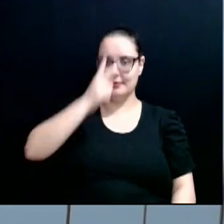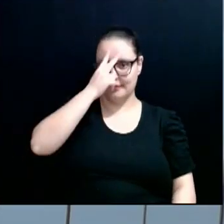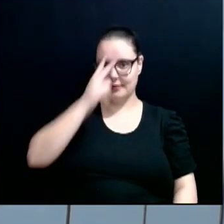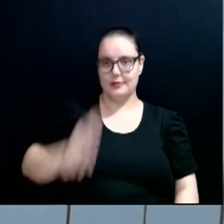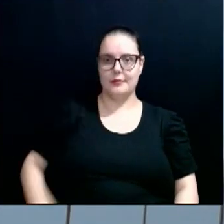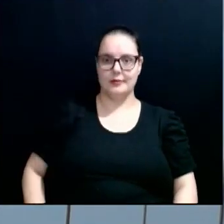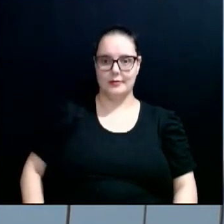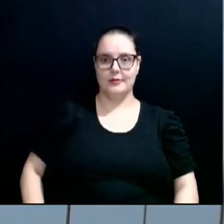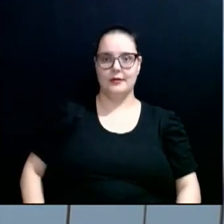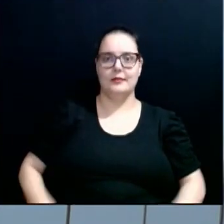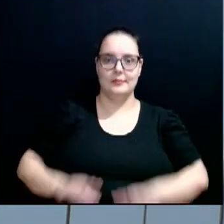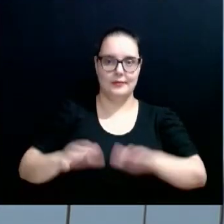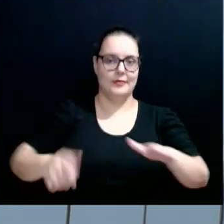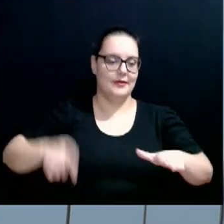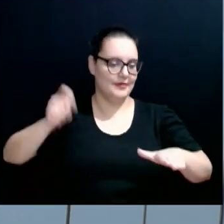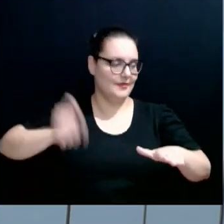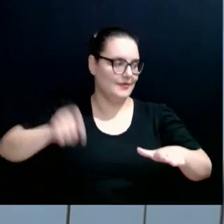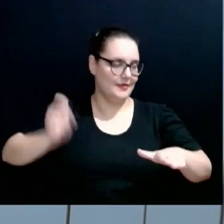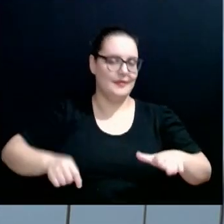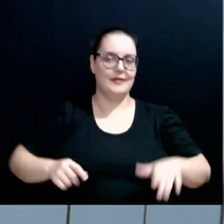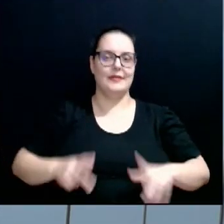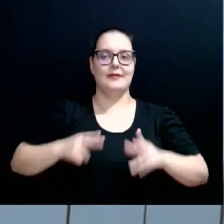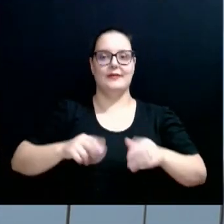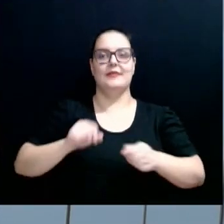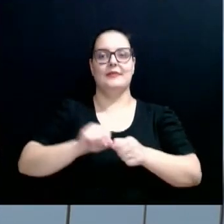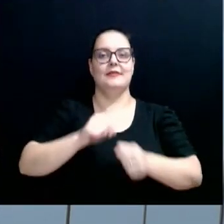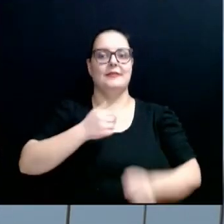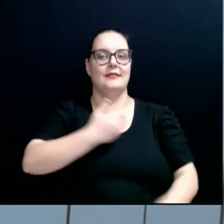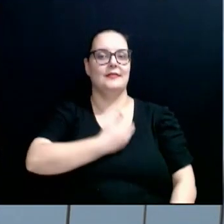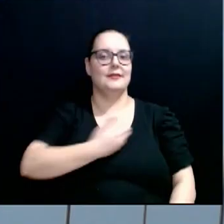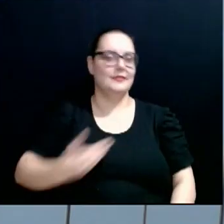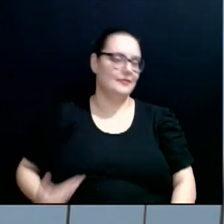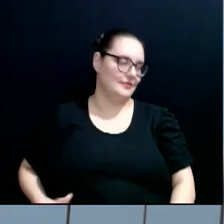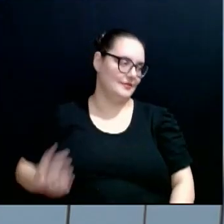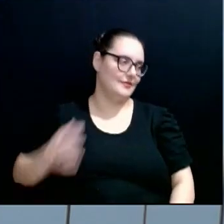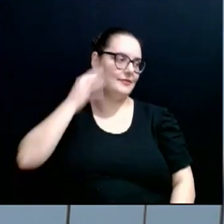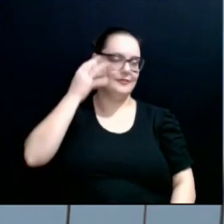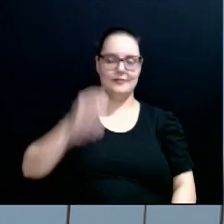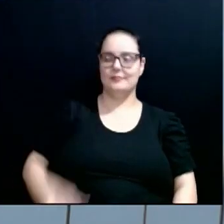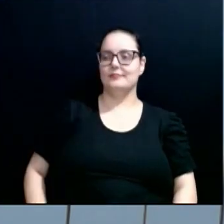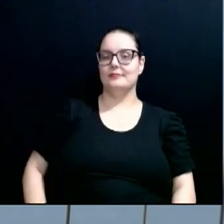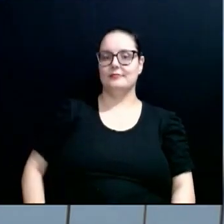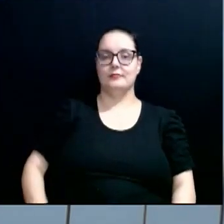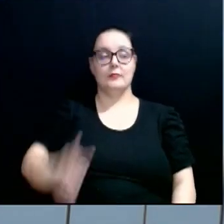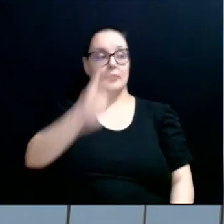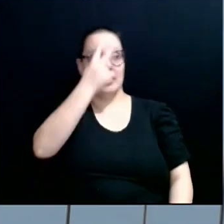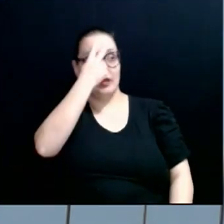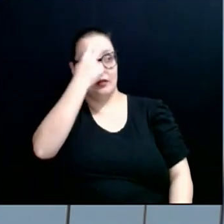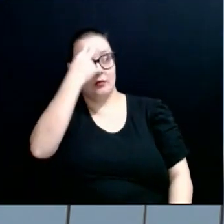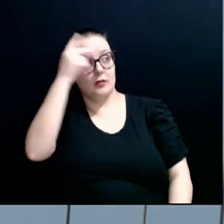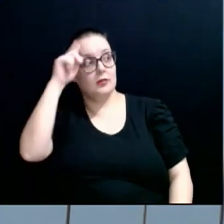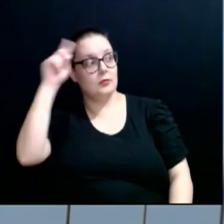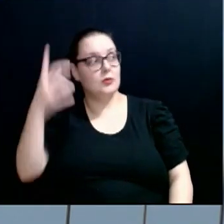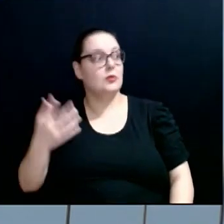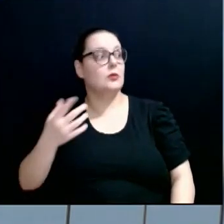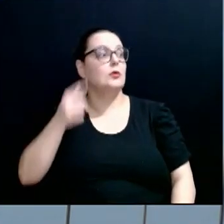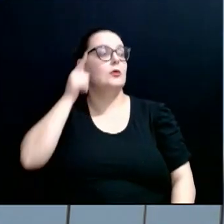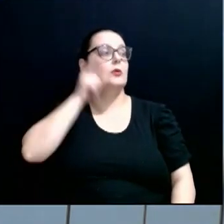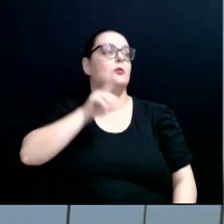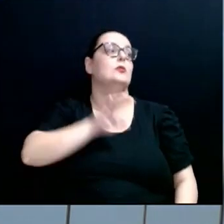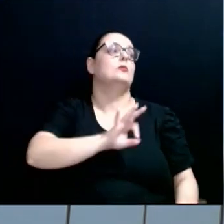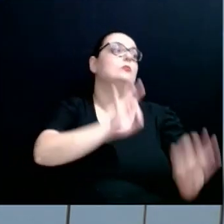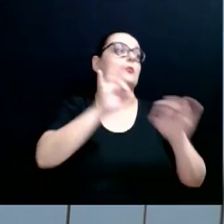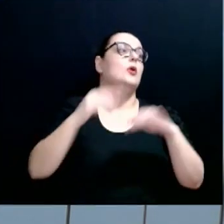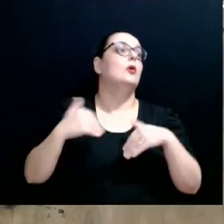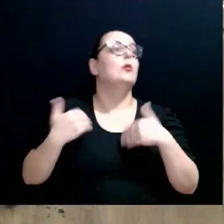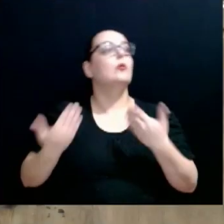lá, igual fez o Tarcísio. Vinícius, e sobre datas, para quem está nos acompanhando, conseguir acompanhar quando que vai ter abertura